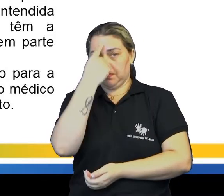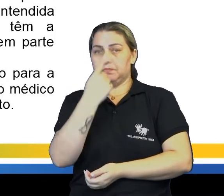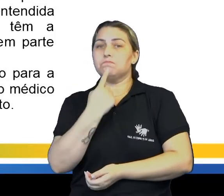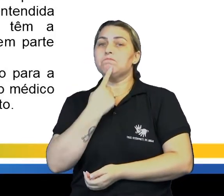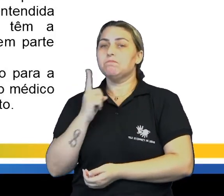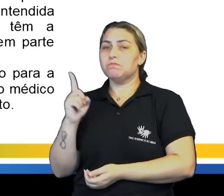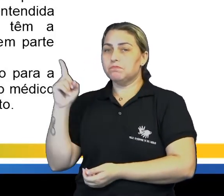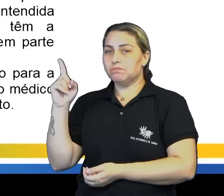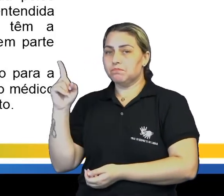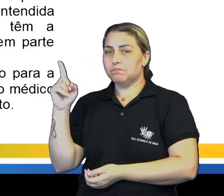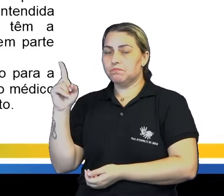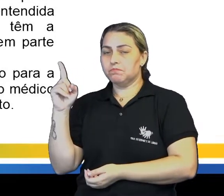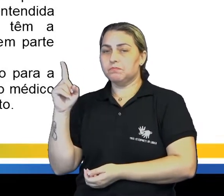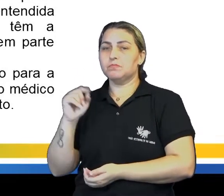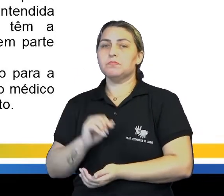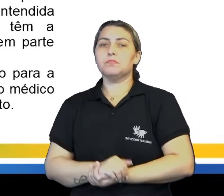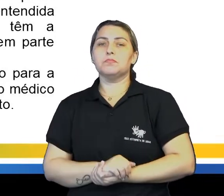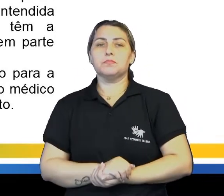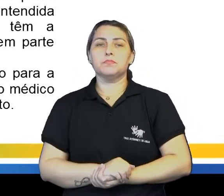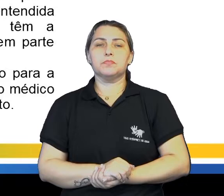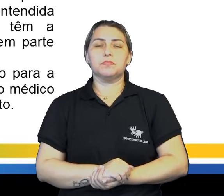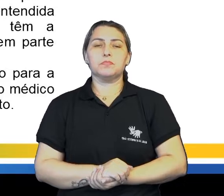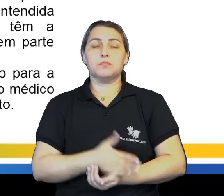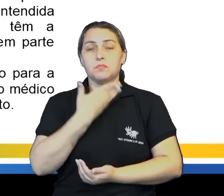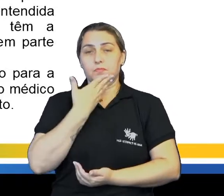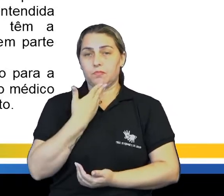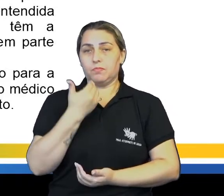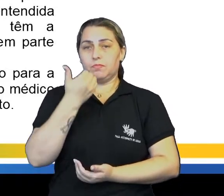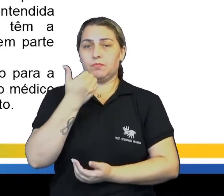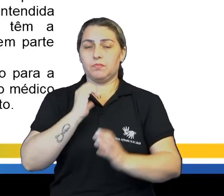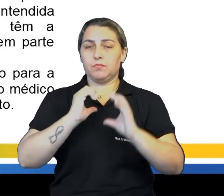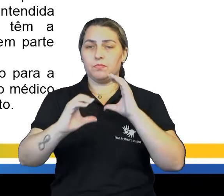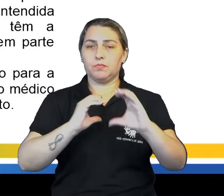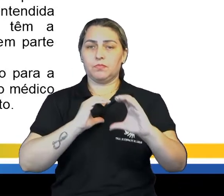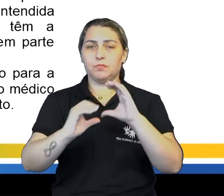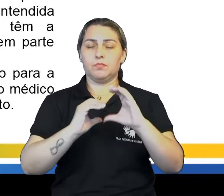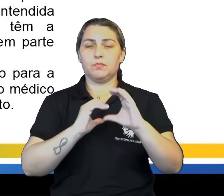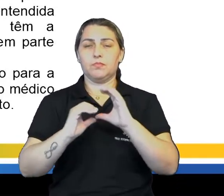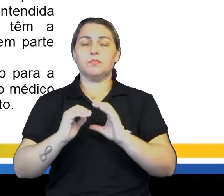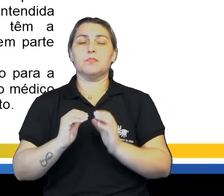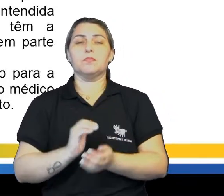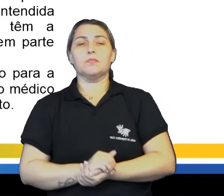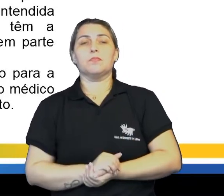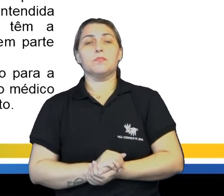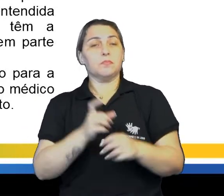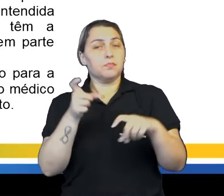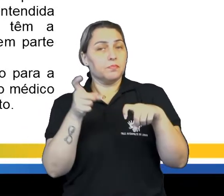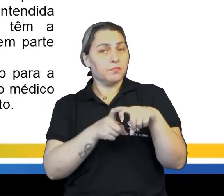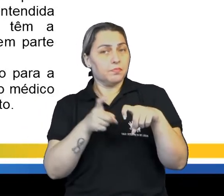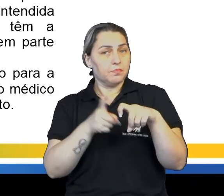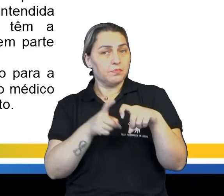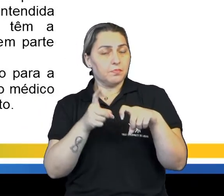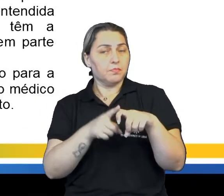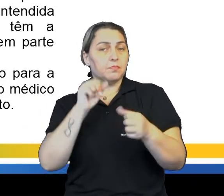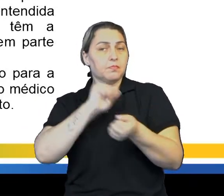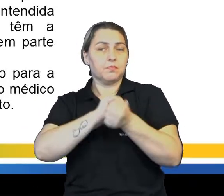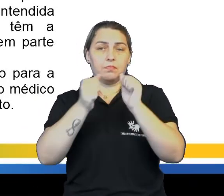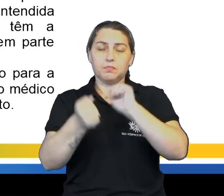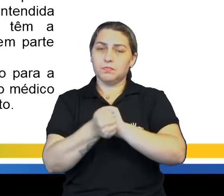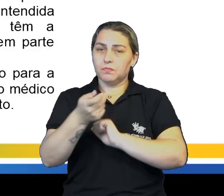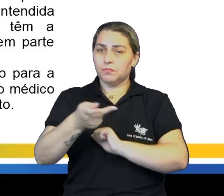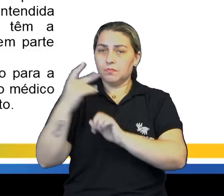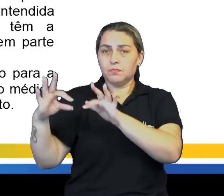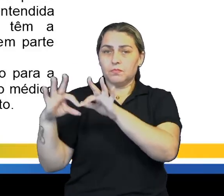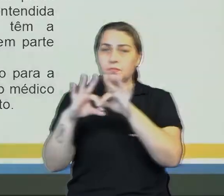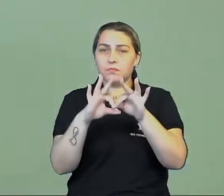exemplo, a menor opção, ou seja, a melhor opção para a comunicação eficiente, seria o médico adequar a sua fala